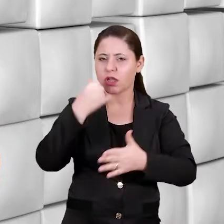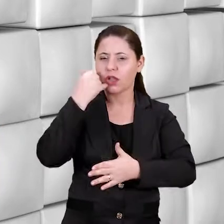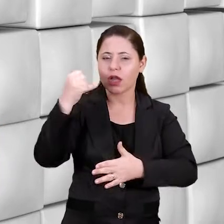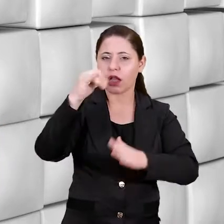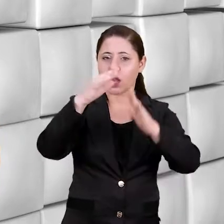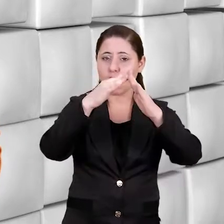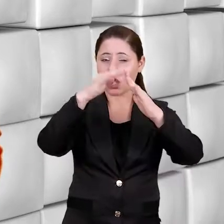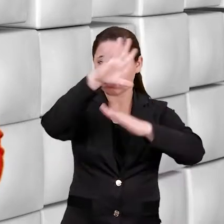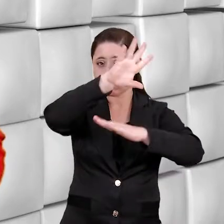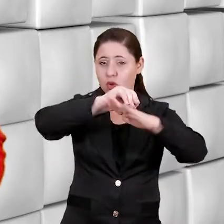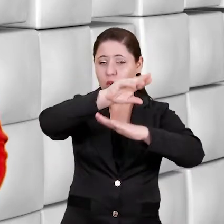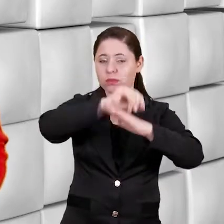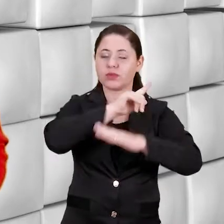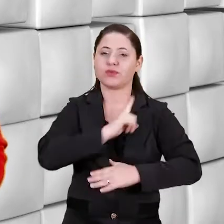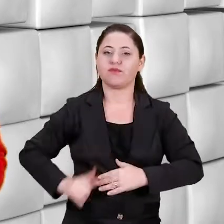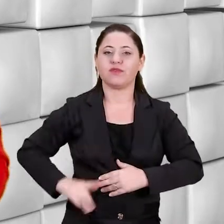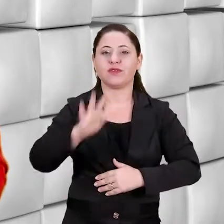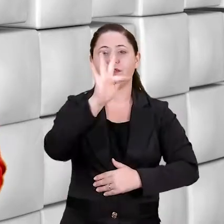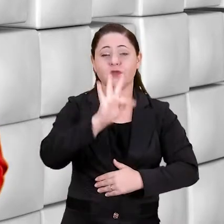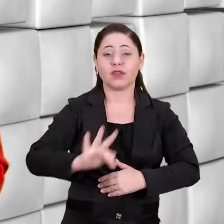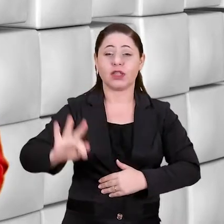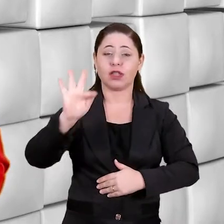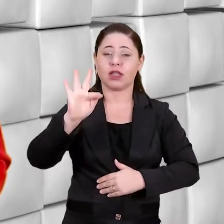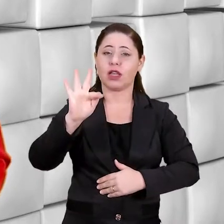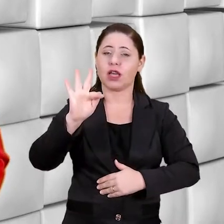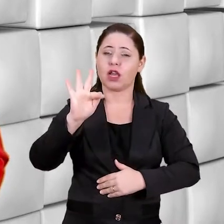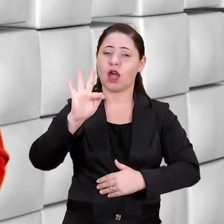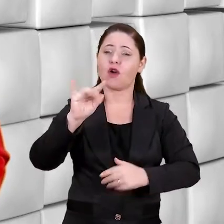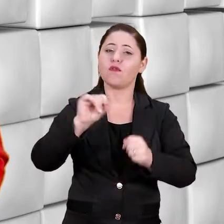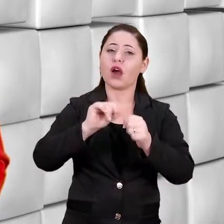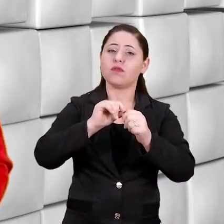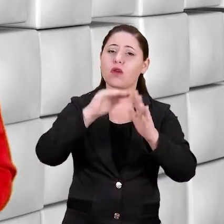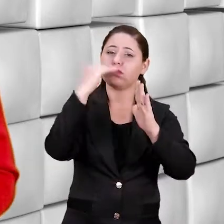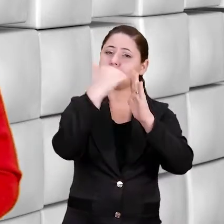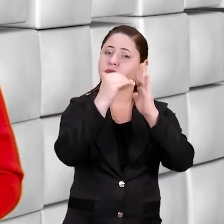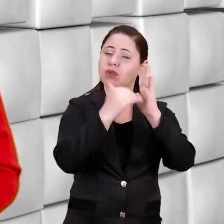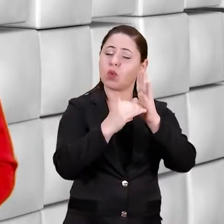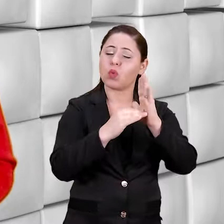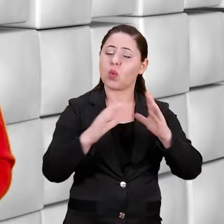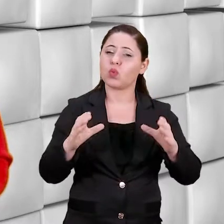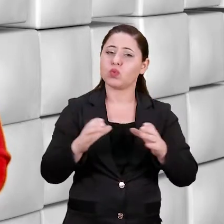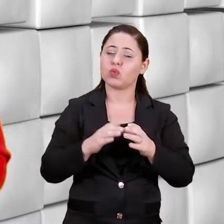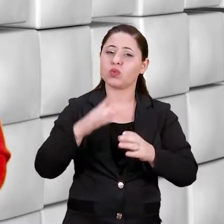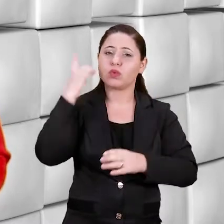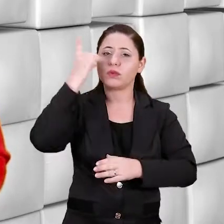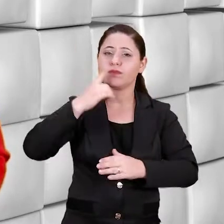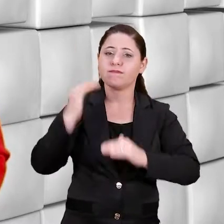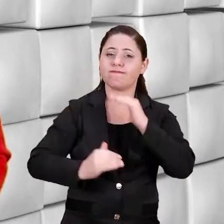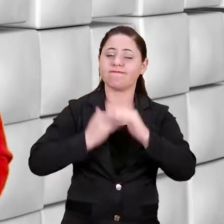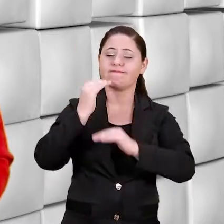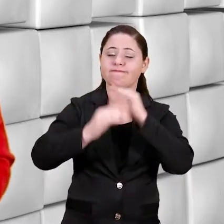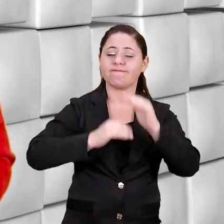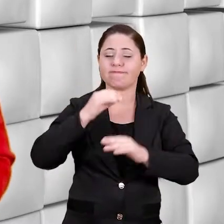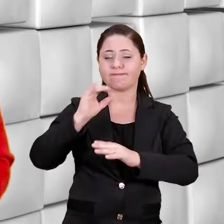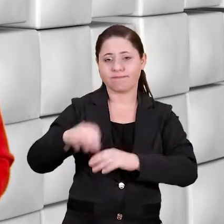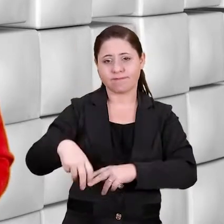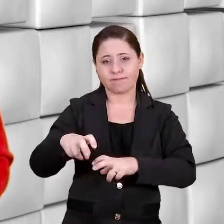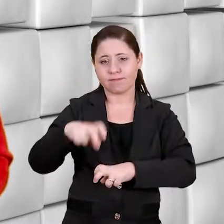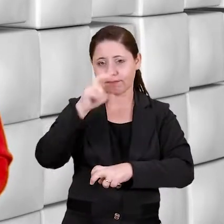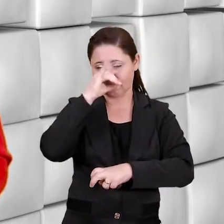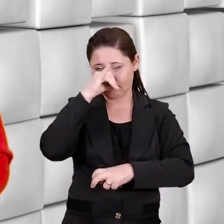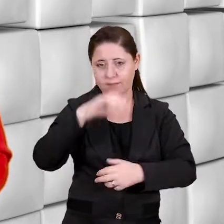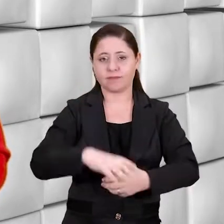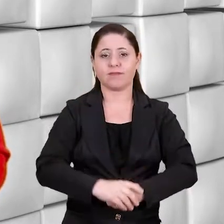de taxas da energia solar pelo governo federal pautou o encontro da Frente pelo Desenvolvimento